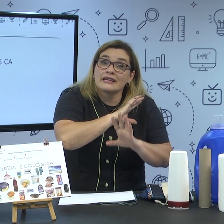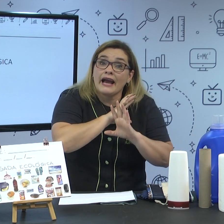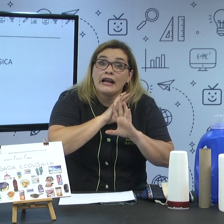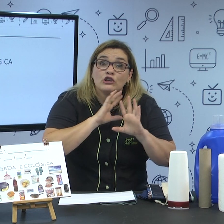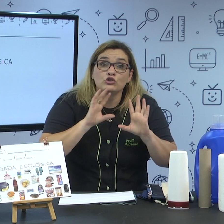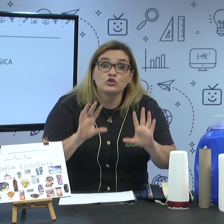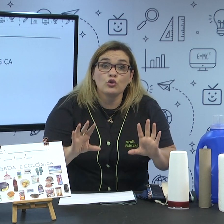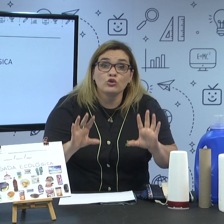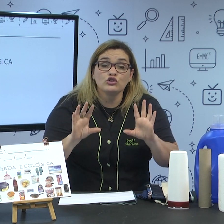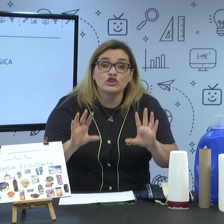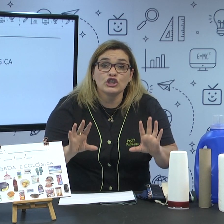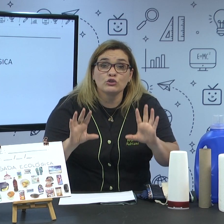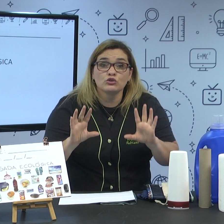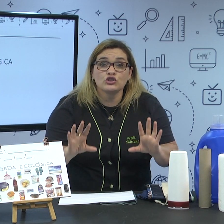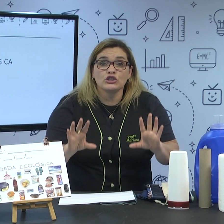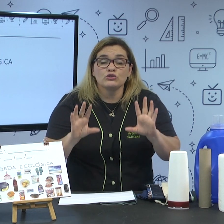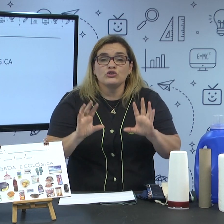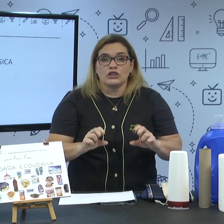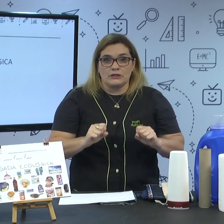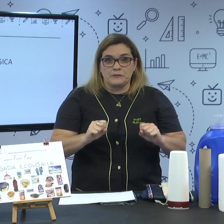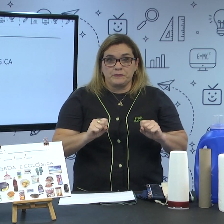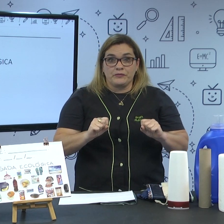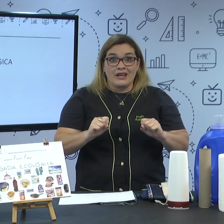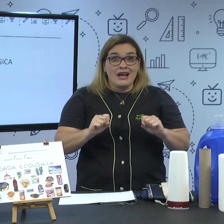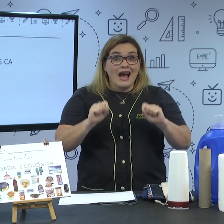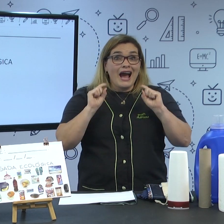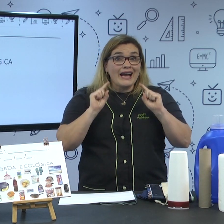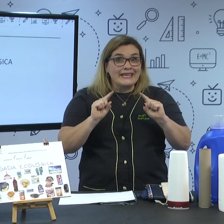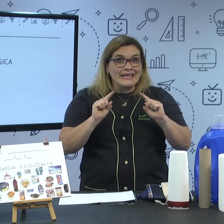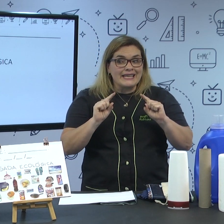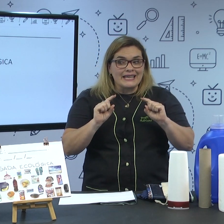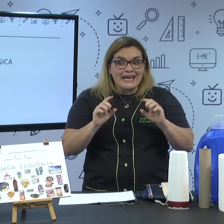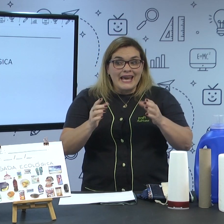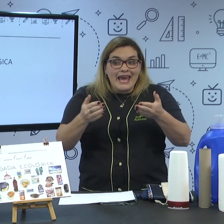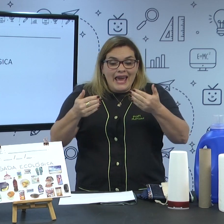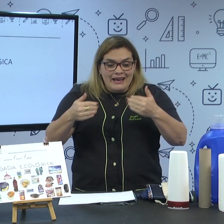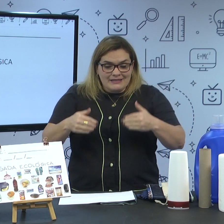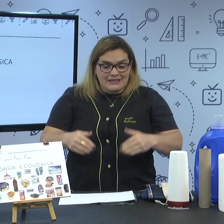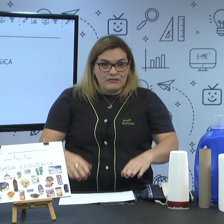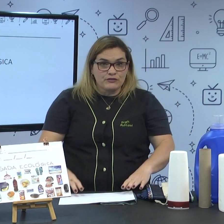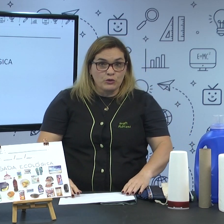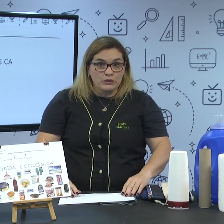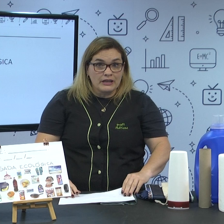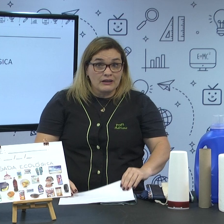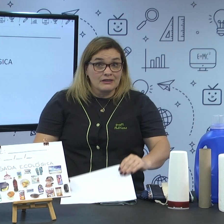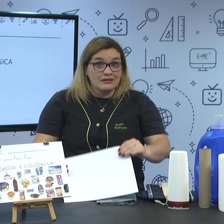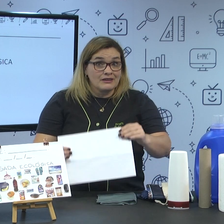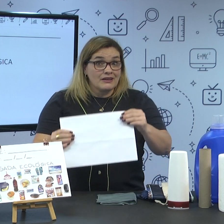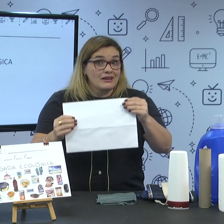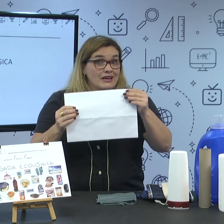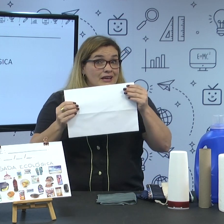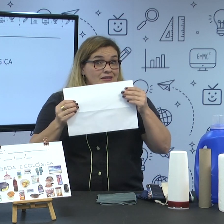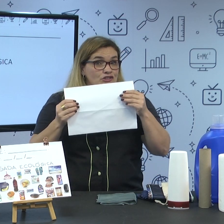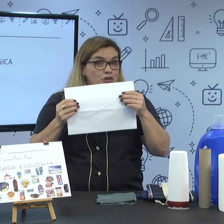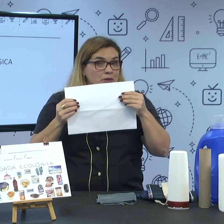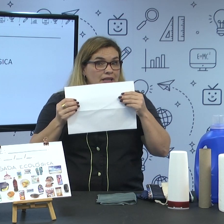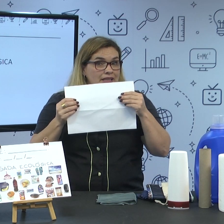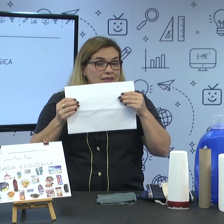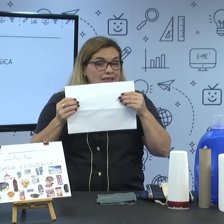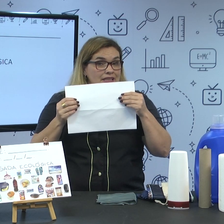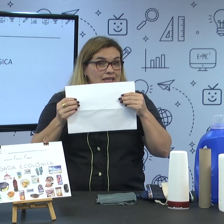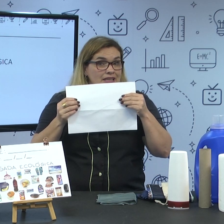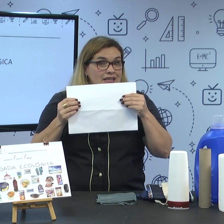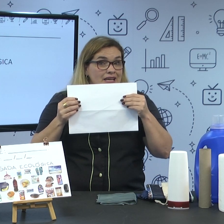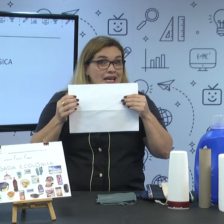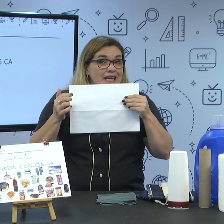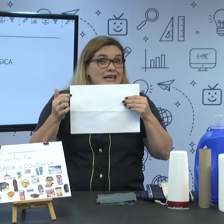vamos desenhar tudinho, tudinho, tudinho. Aí, esta folha, este